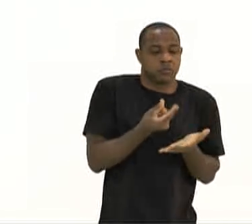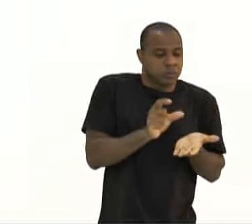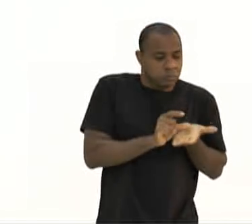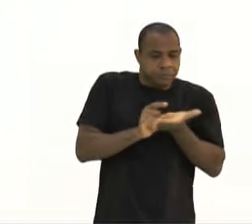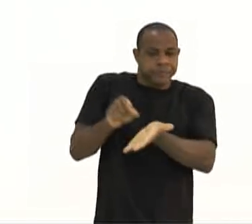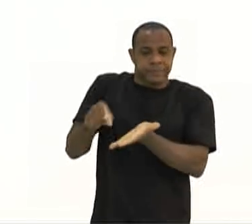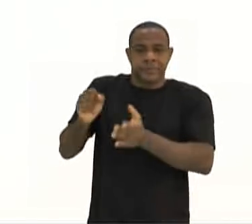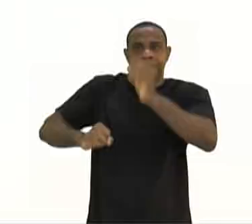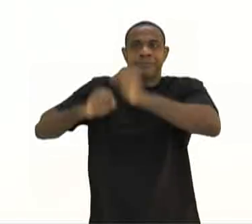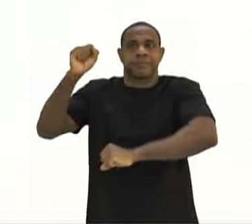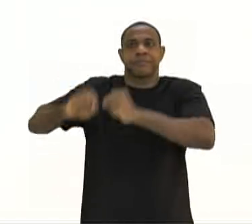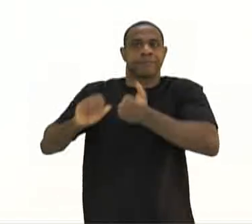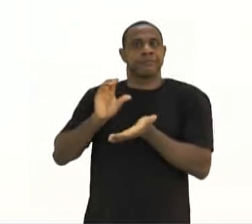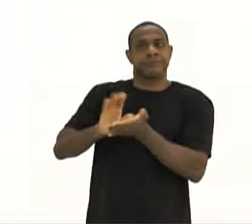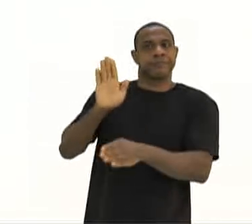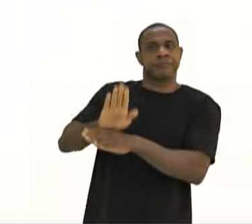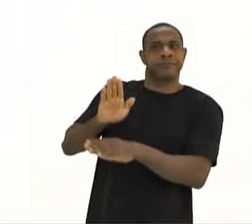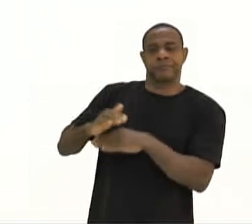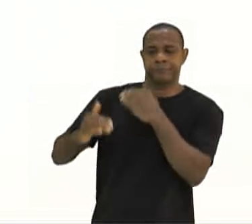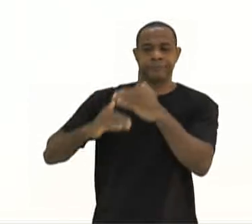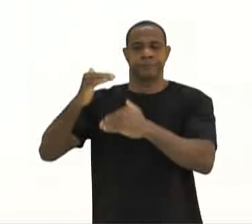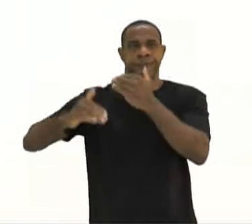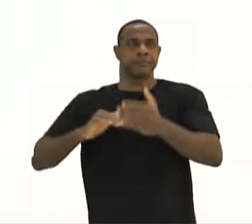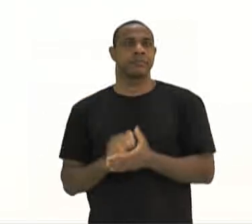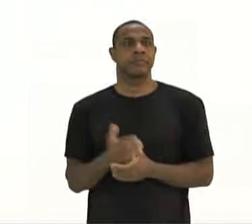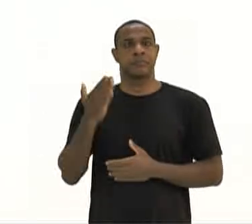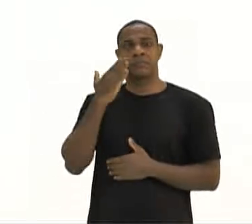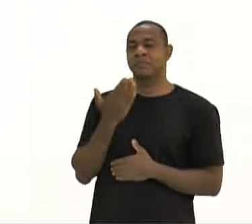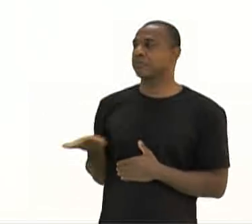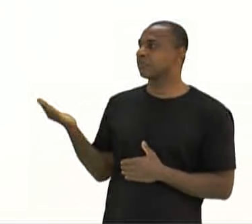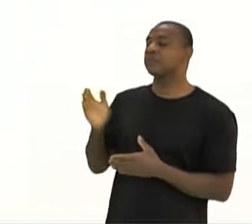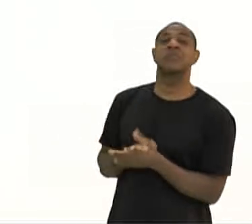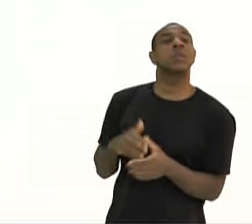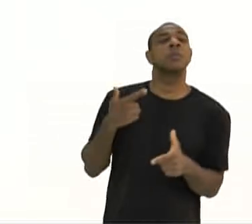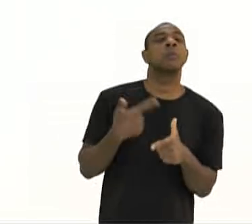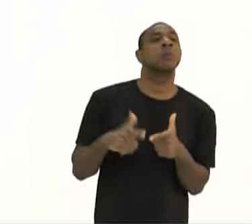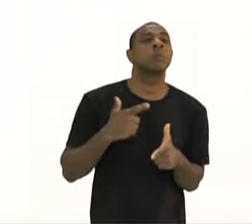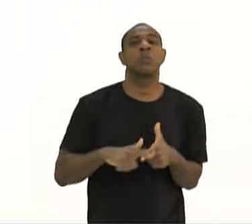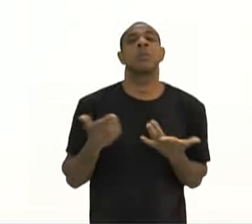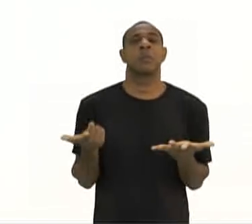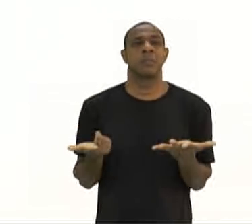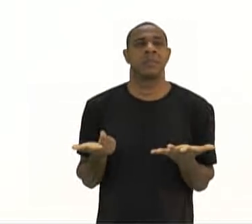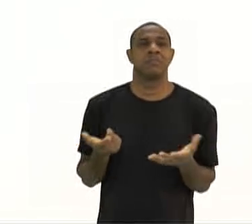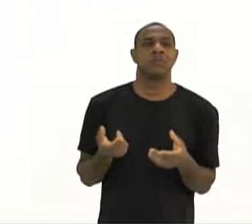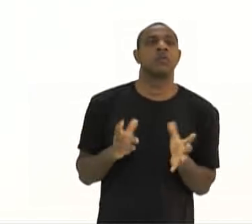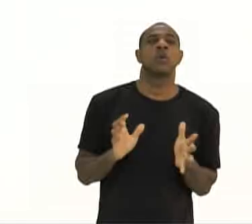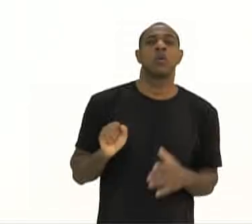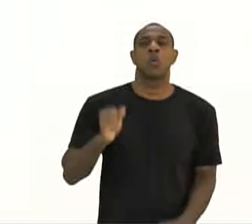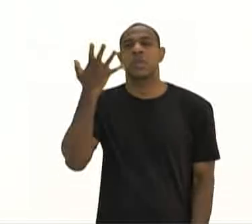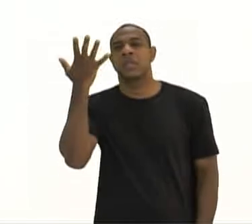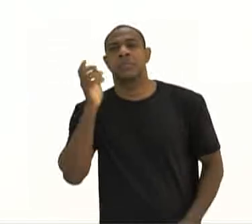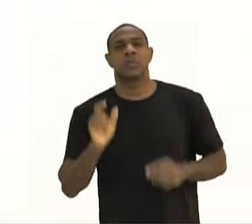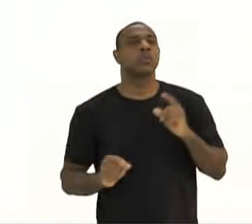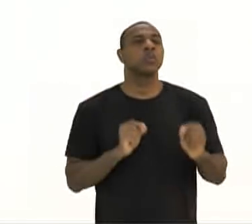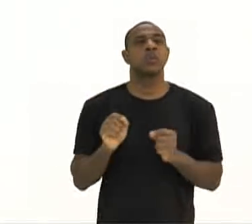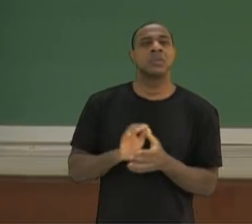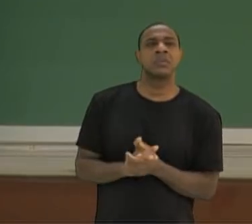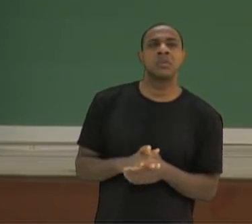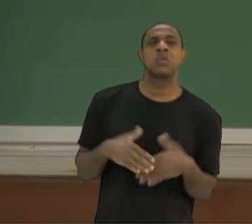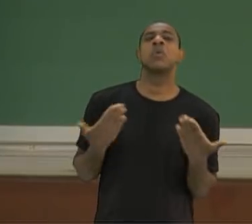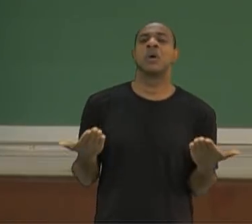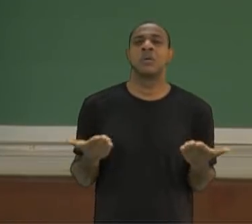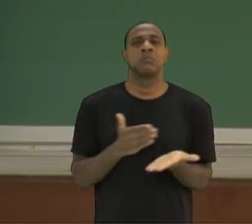primeiras indústrias e elas eram na região Sudeste. E as consequências ali da industrialização? O que nós podemos dizer dessa